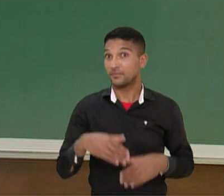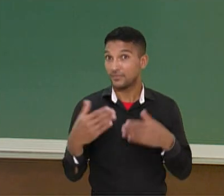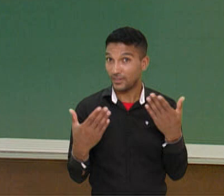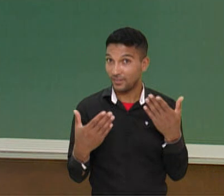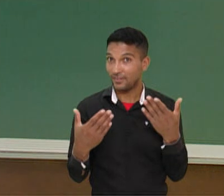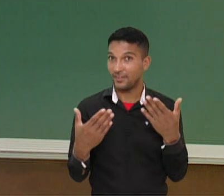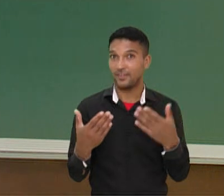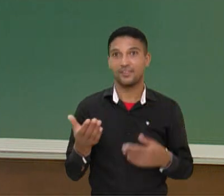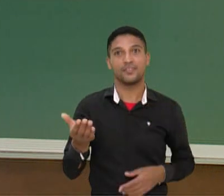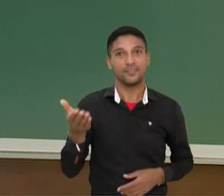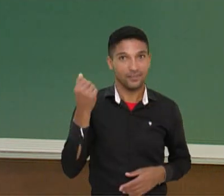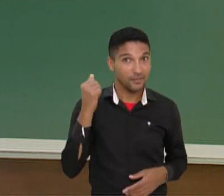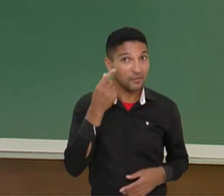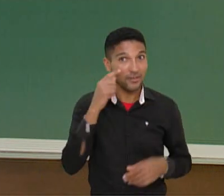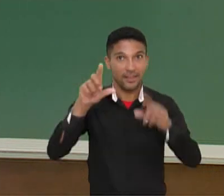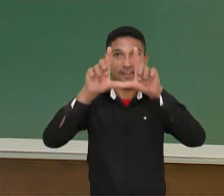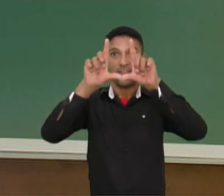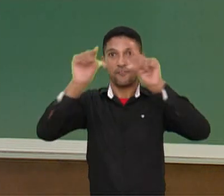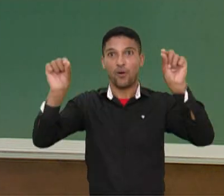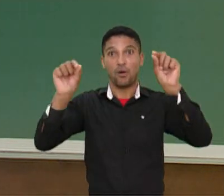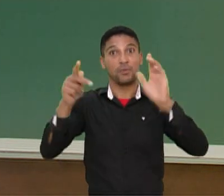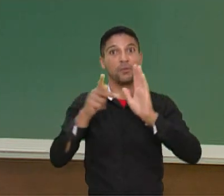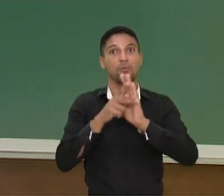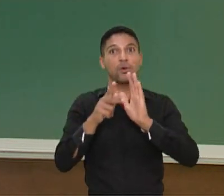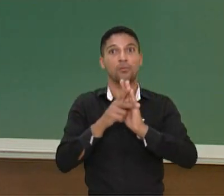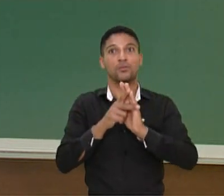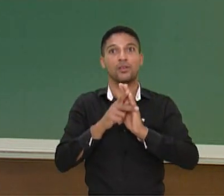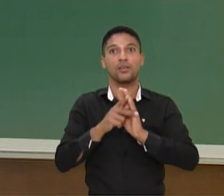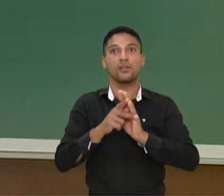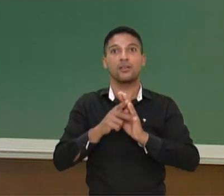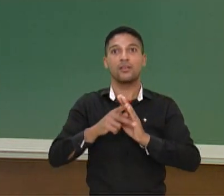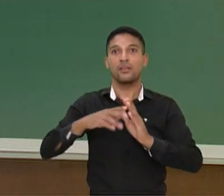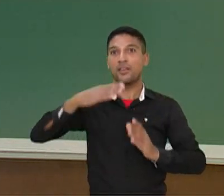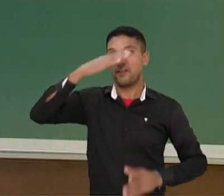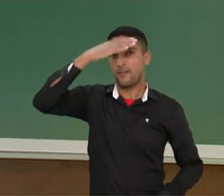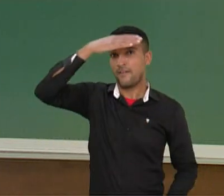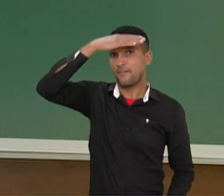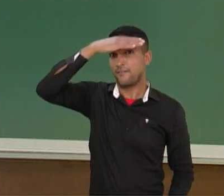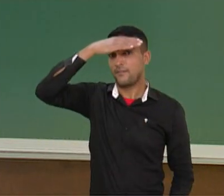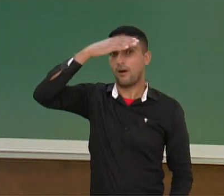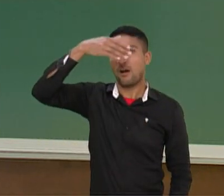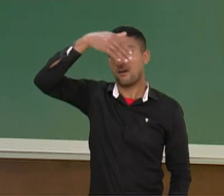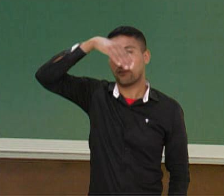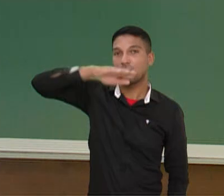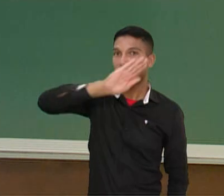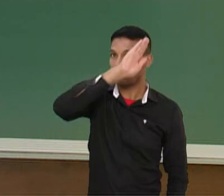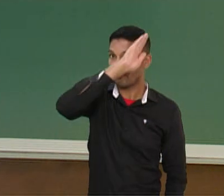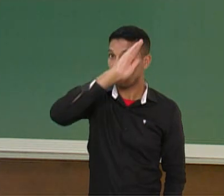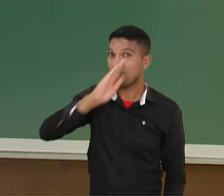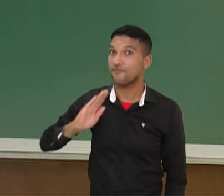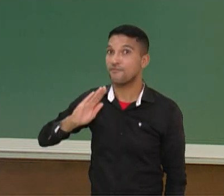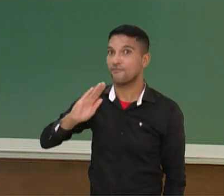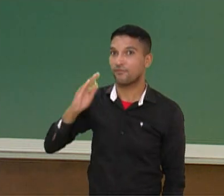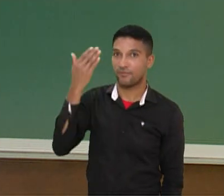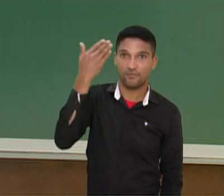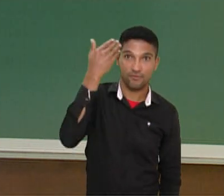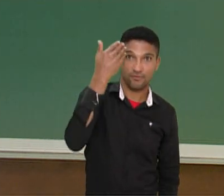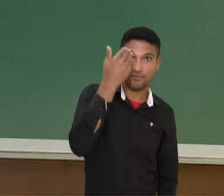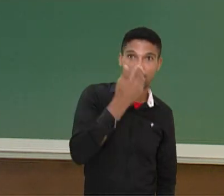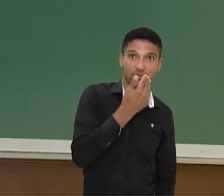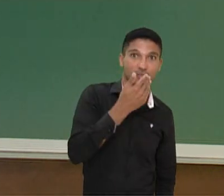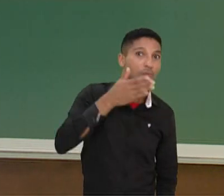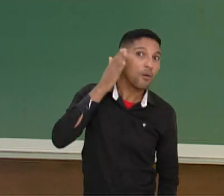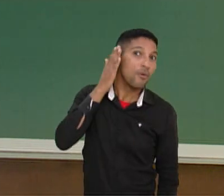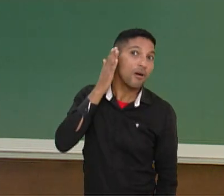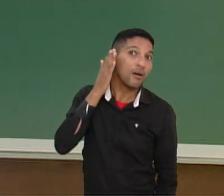Muito bem, vamos lá para a nossa fórmula das diagonais, tá bom? Então, esses aqui é só para você ter uma ideia, gente, tá bom? Caso você